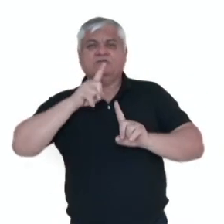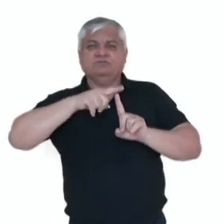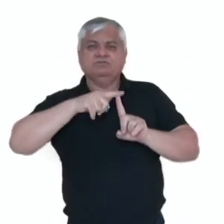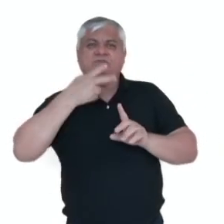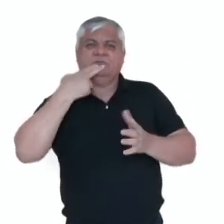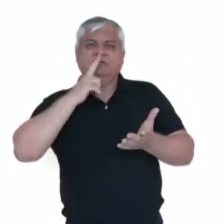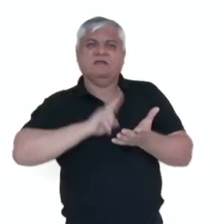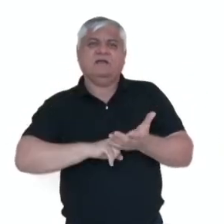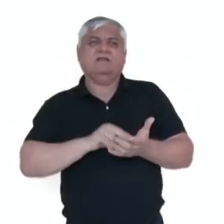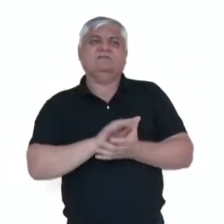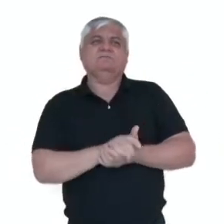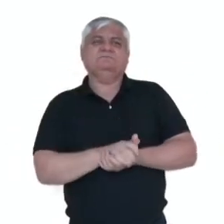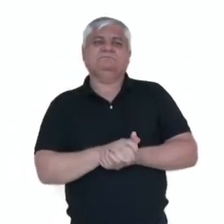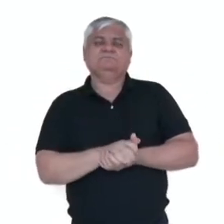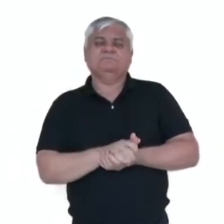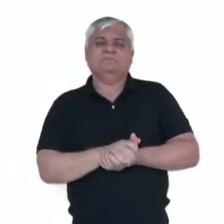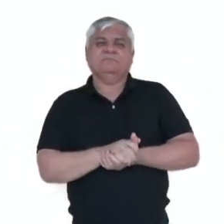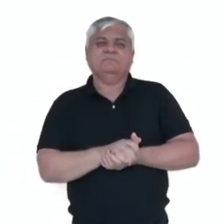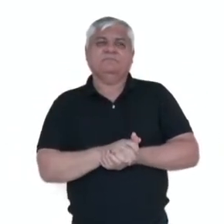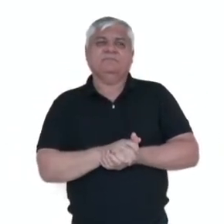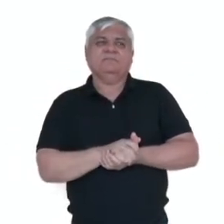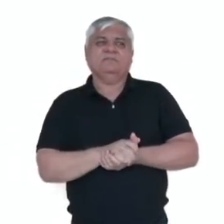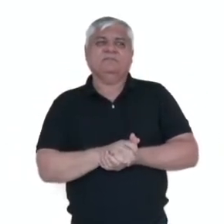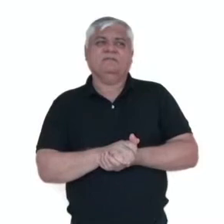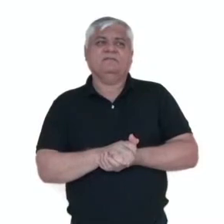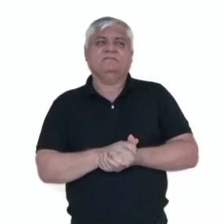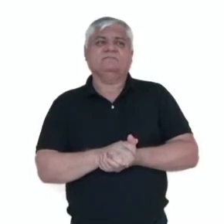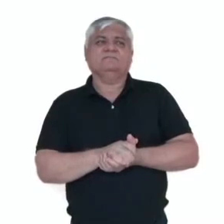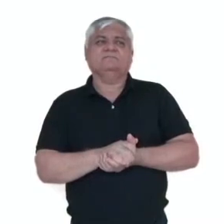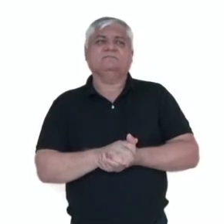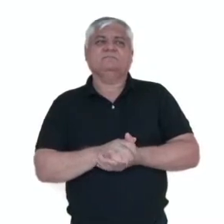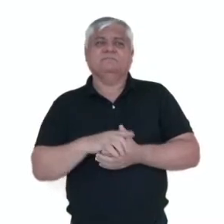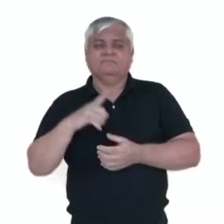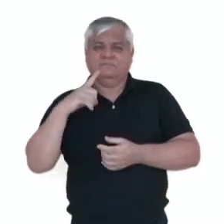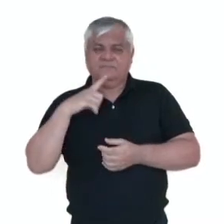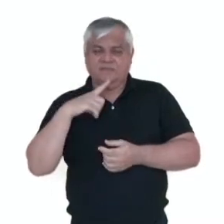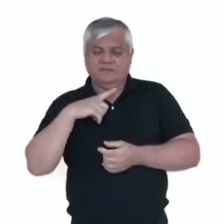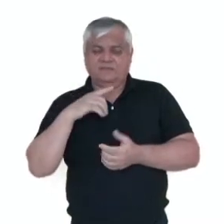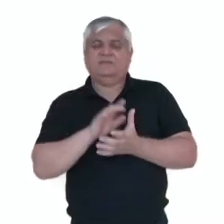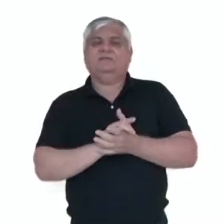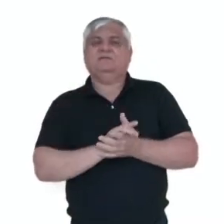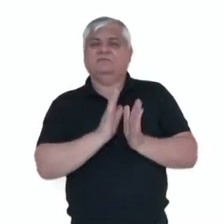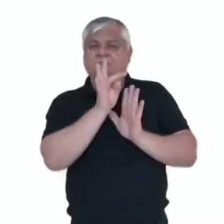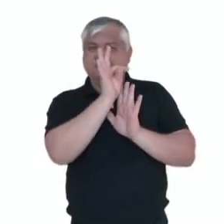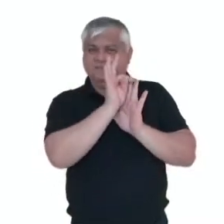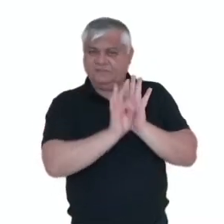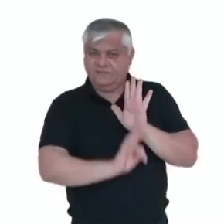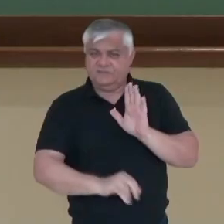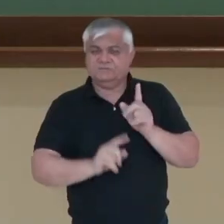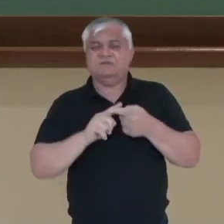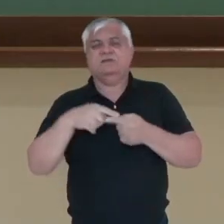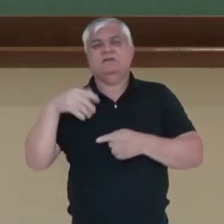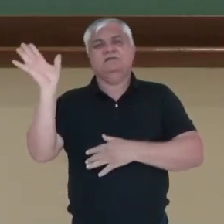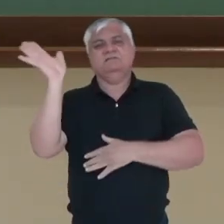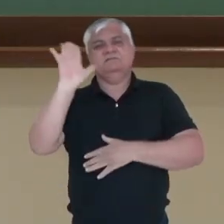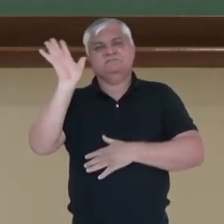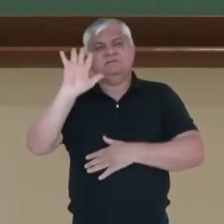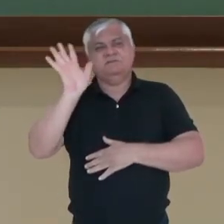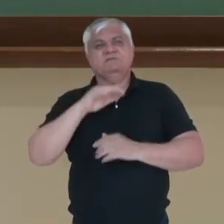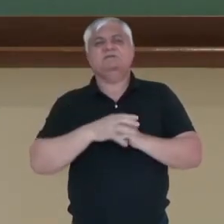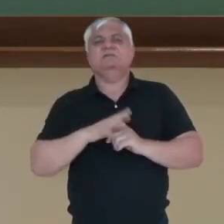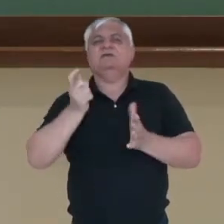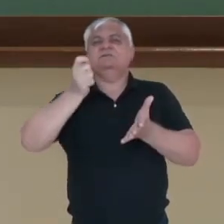No nosso caso aqui da carta aberta, ó, nós temos o corpo do texto, a expressão de despedida e, por final,